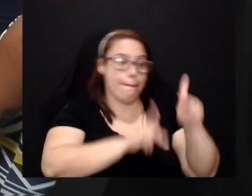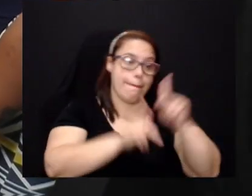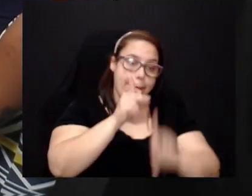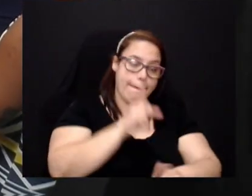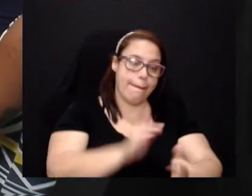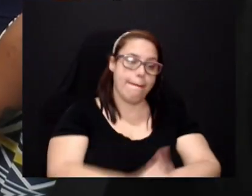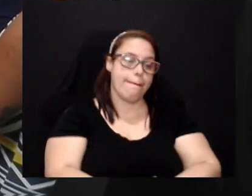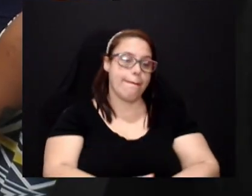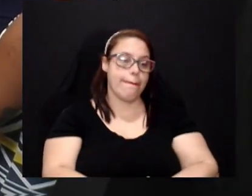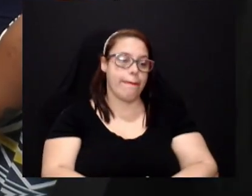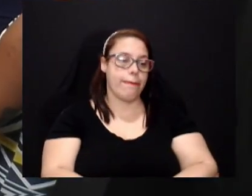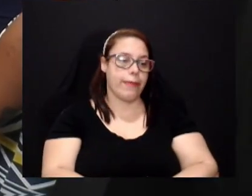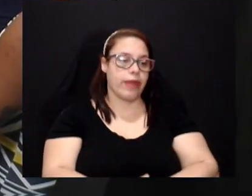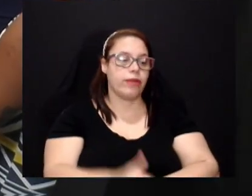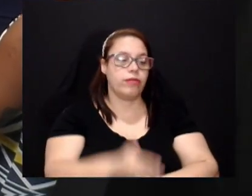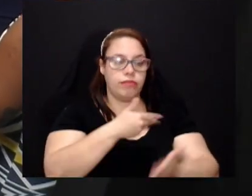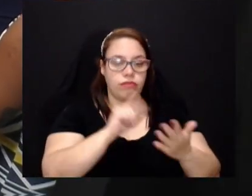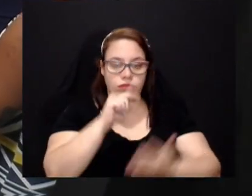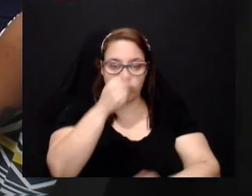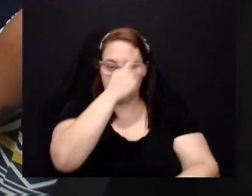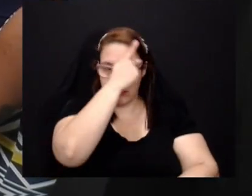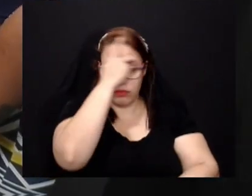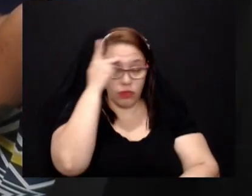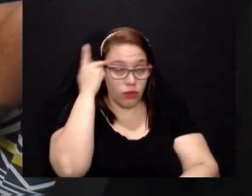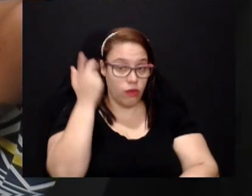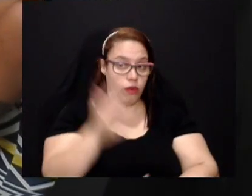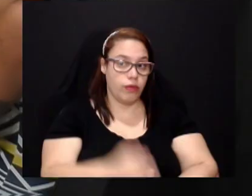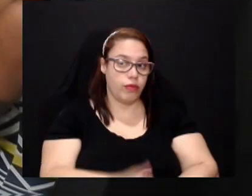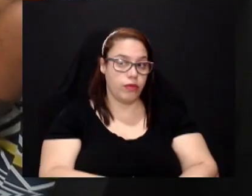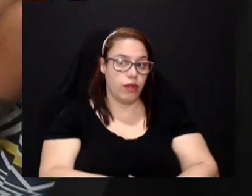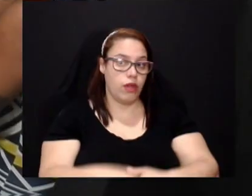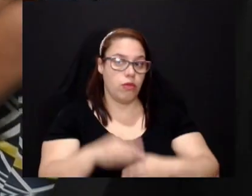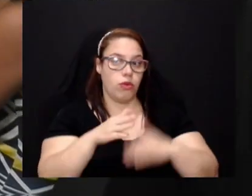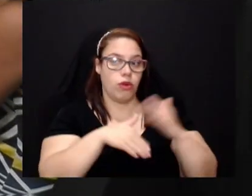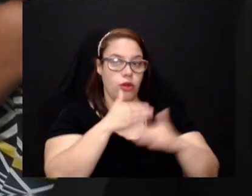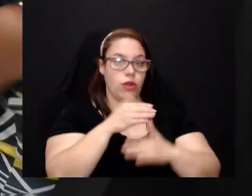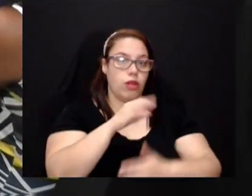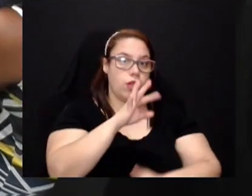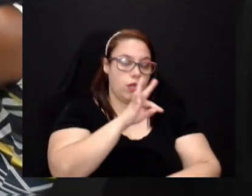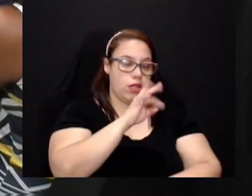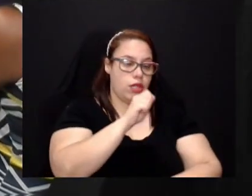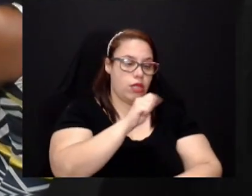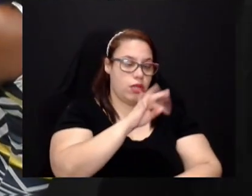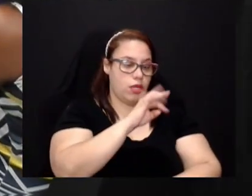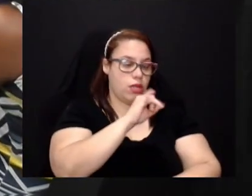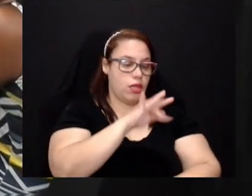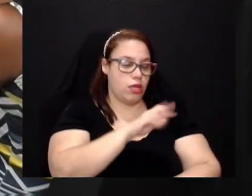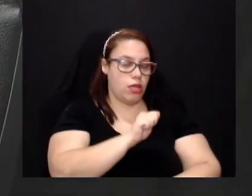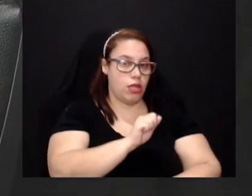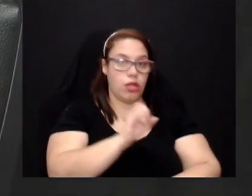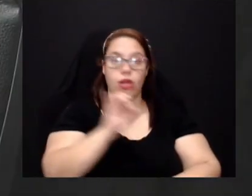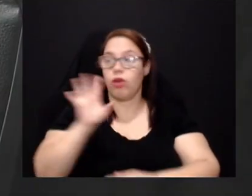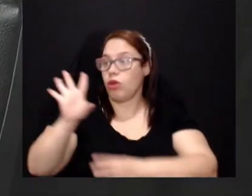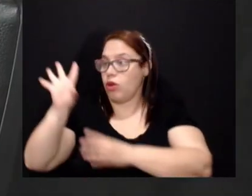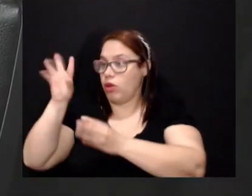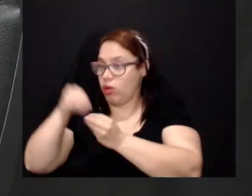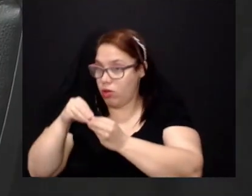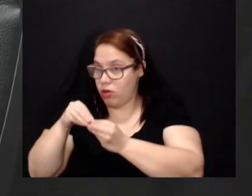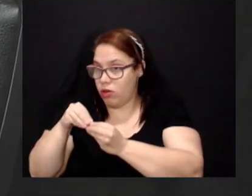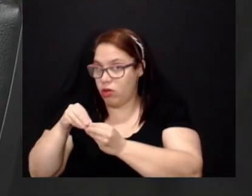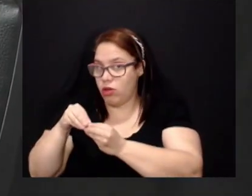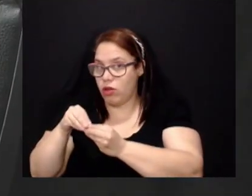estão lidando com outros servidores, e por aí vai. Ô, Thalita, só para finalizar, uma coisa muito importante, né, que